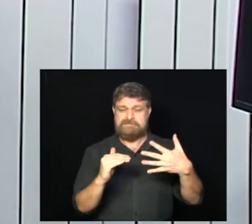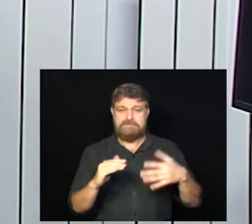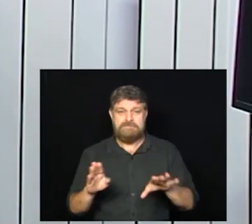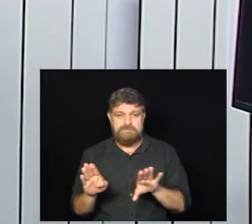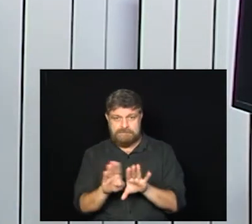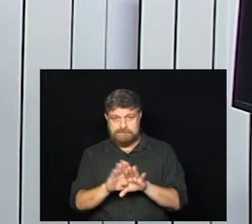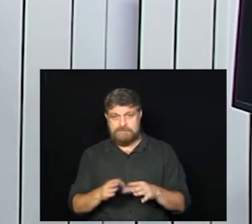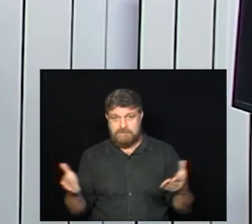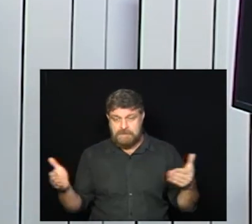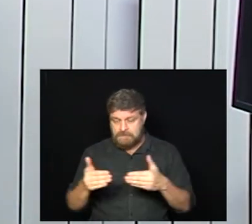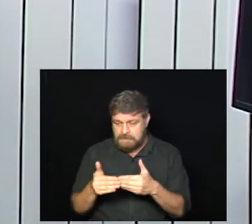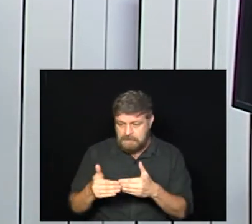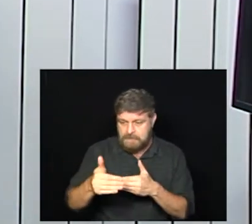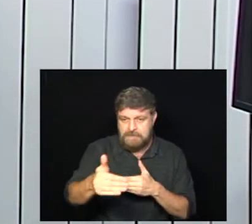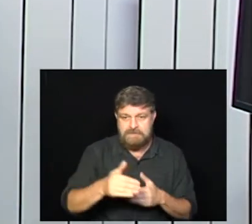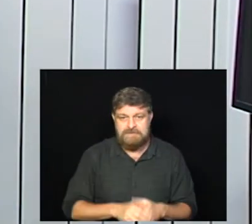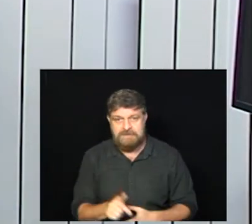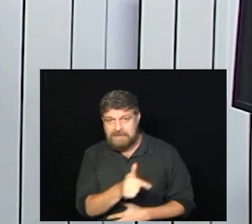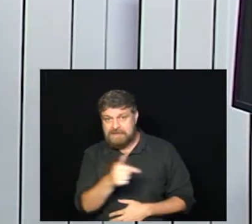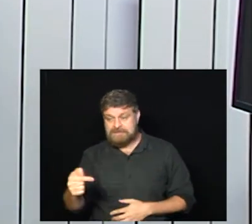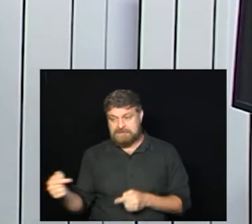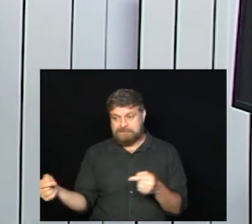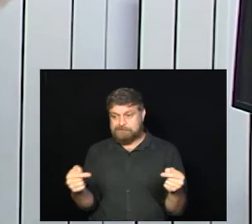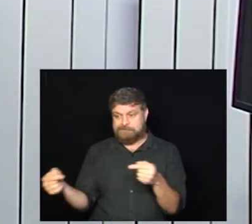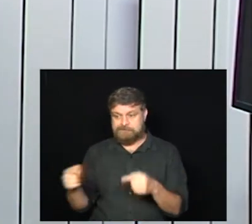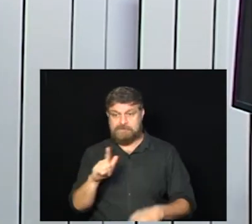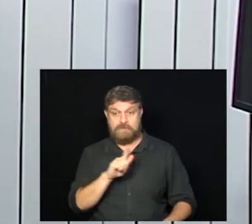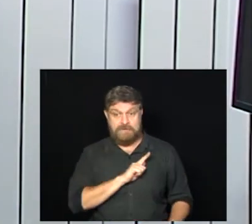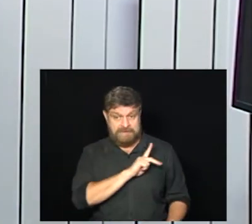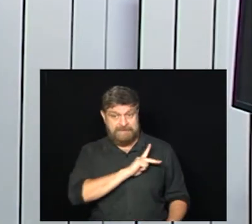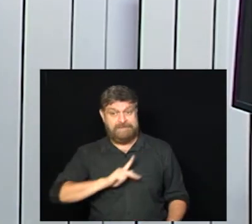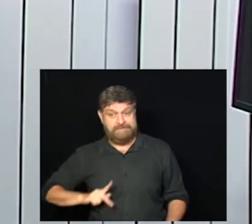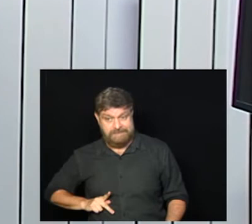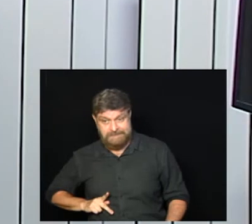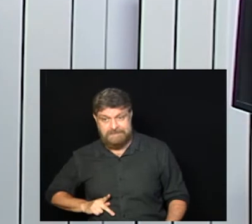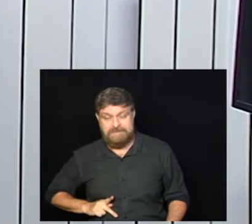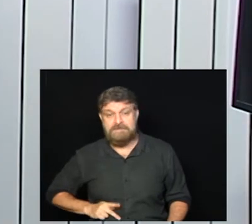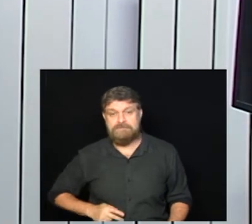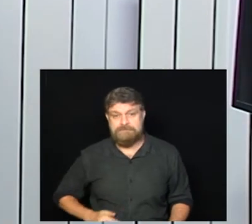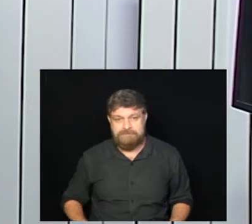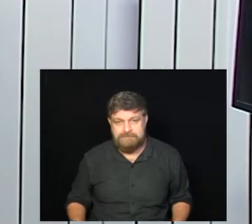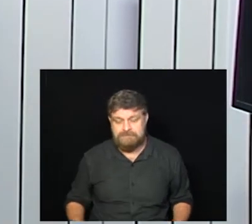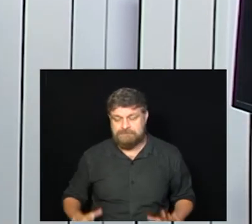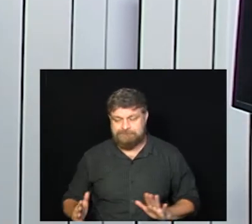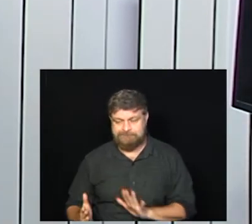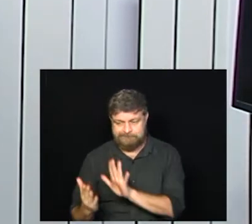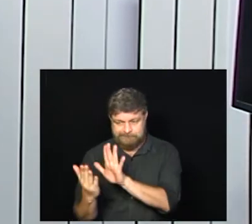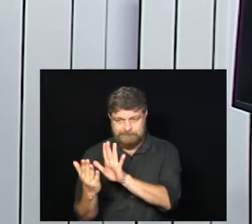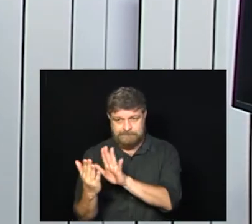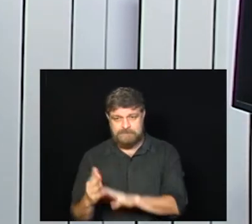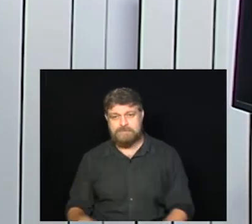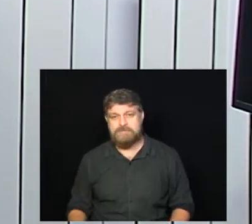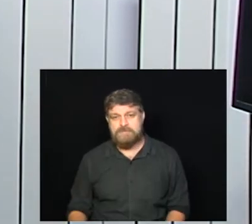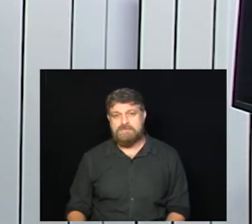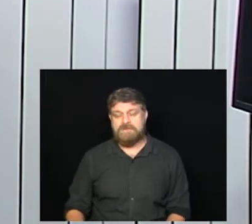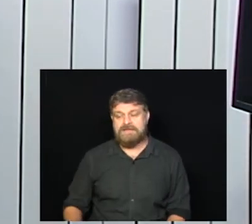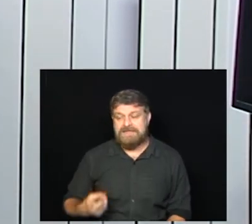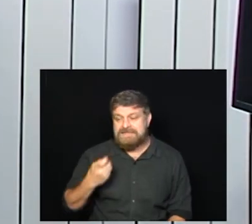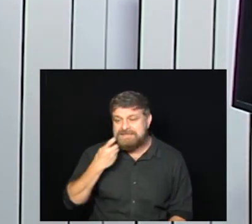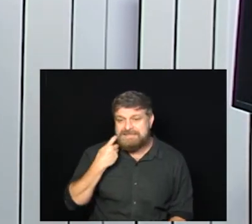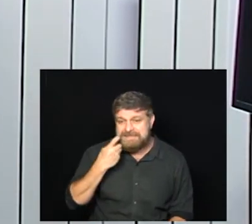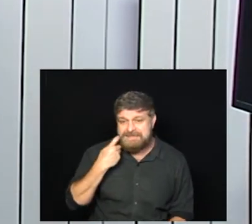partir de agora, é semana de derby aqui em Campinas, em Ponte Preta e Guarani se enfrentam nesta